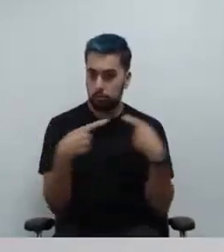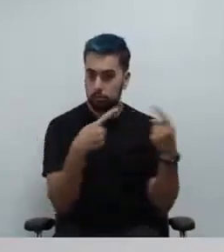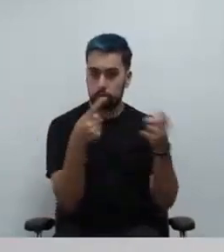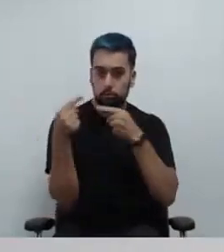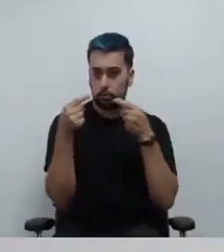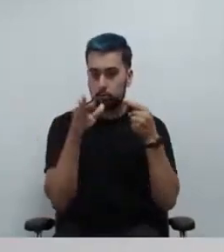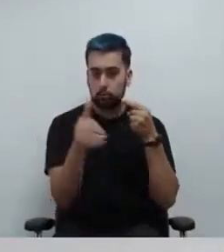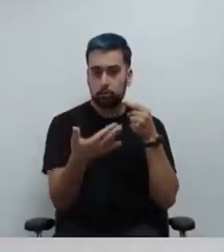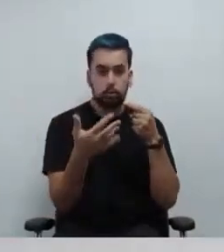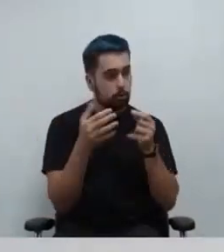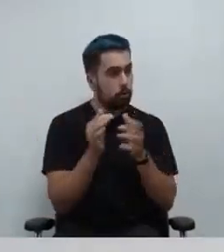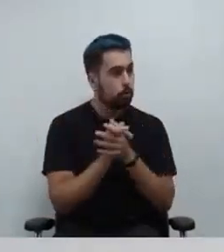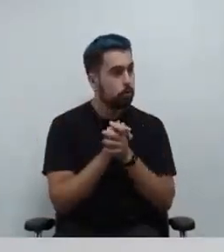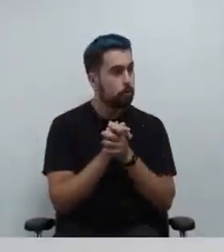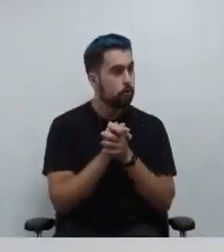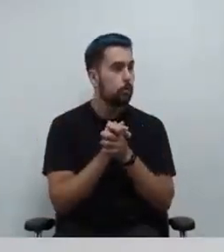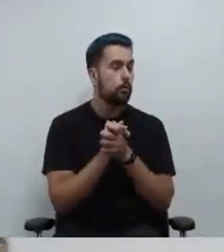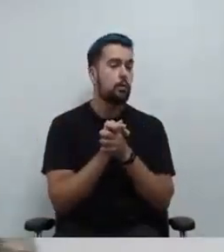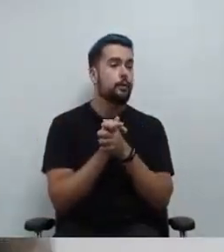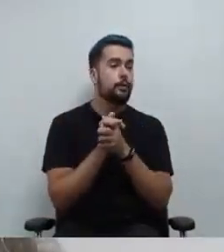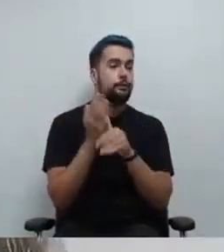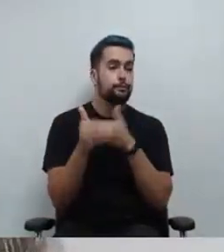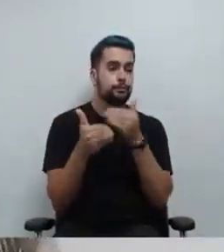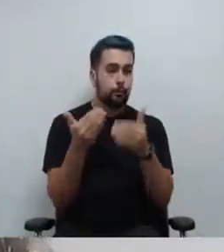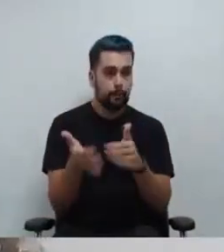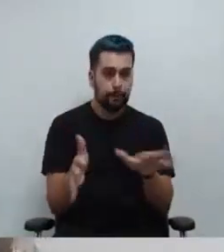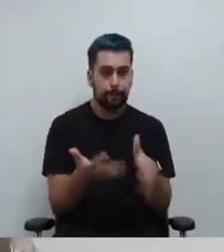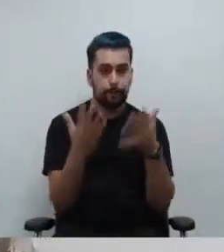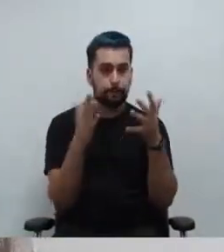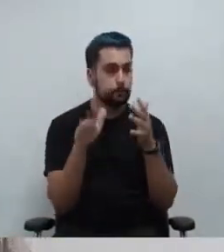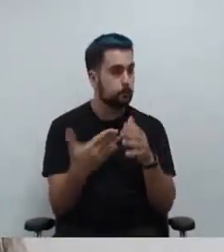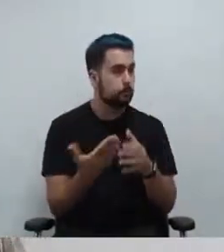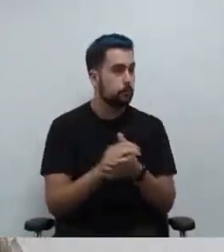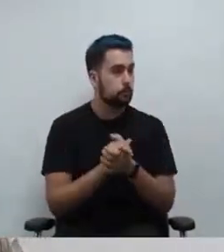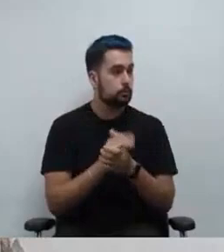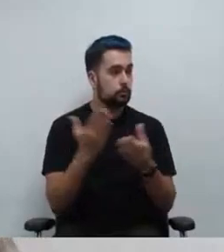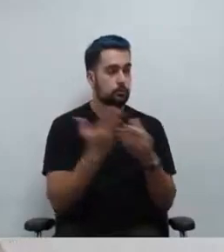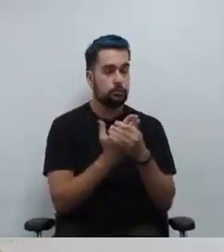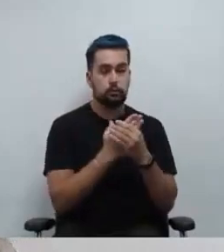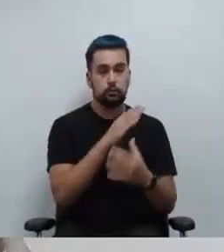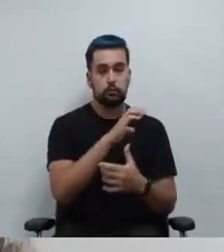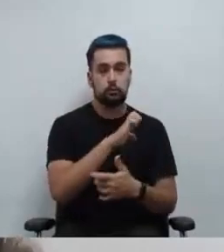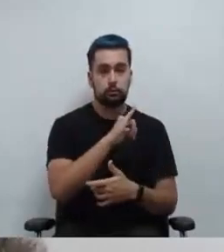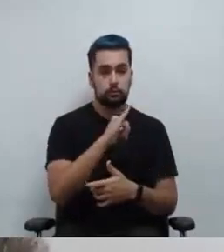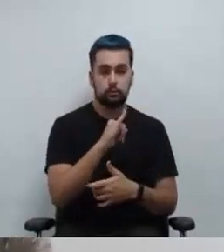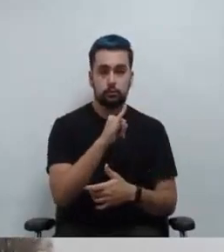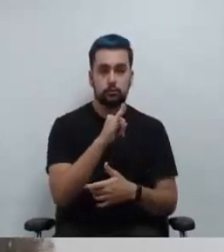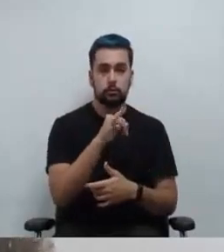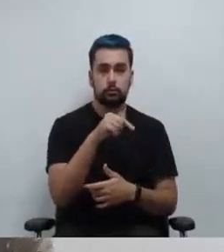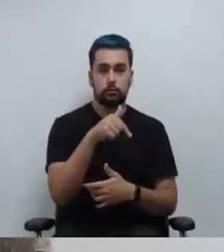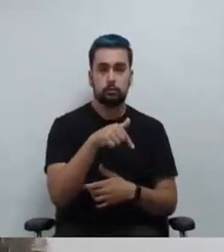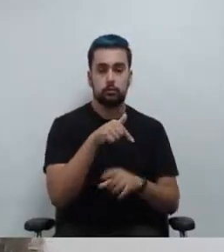e segmento aqui dos processos de promoção. Processo SEI